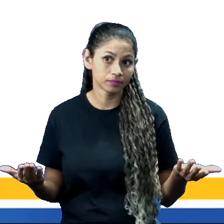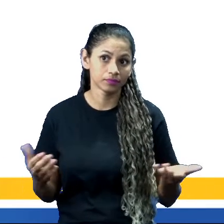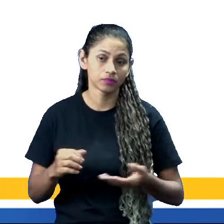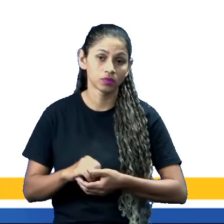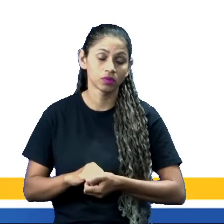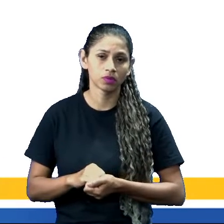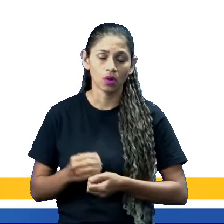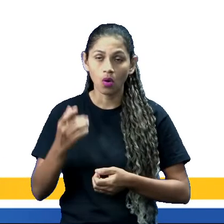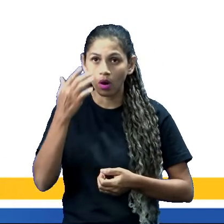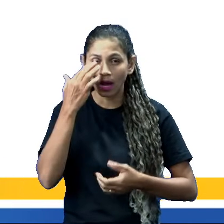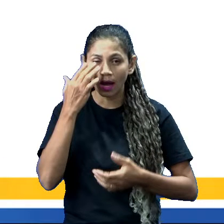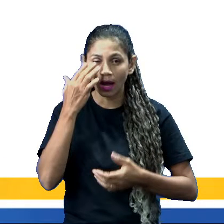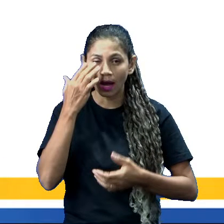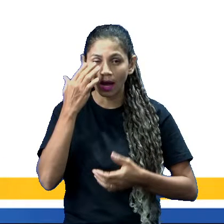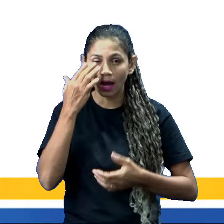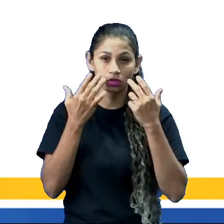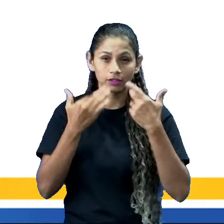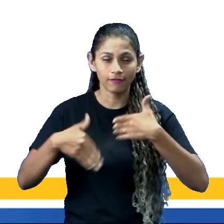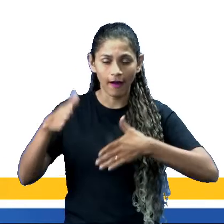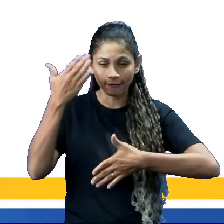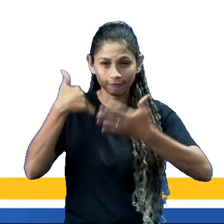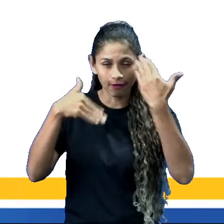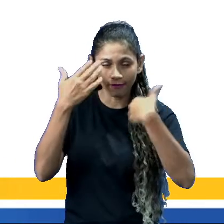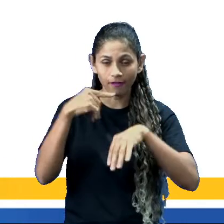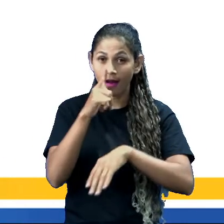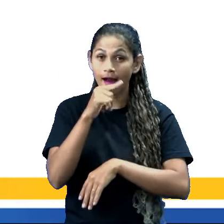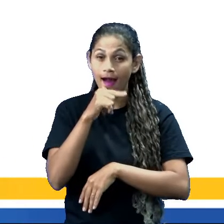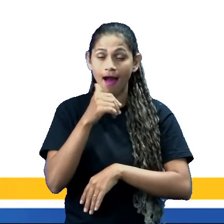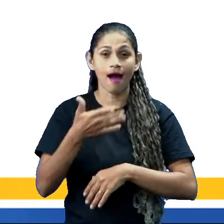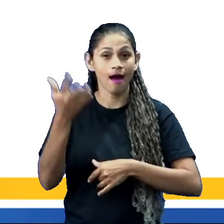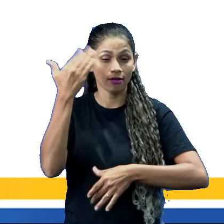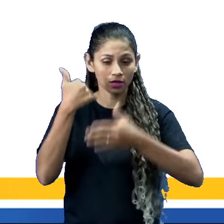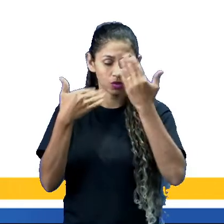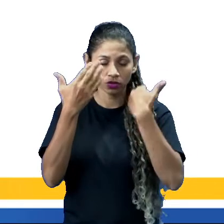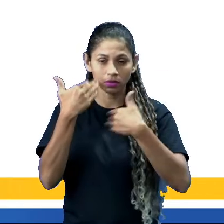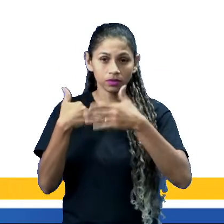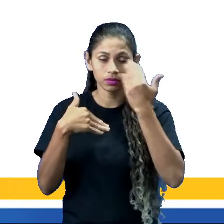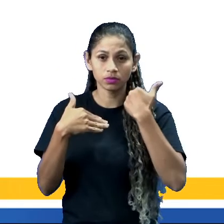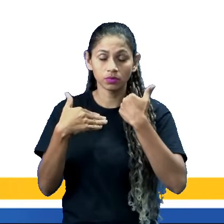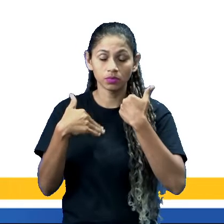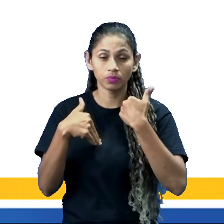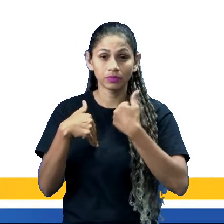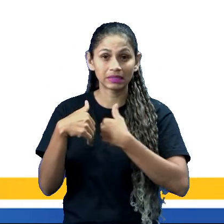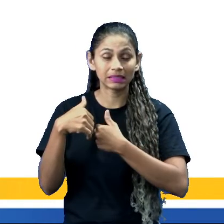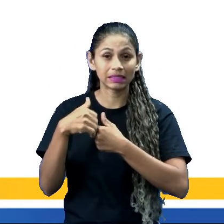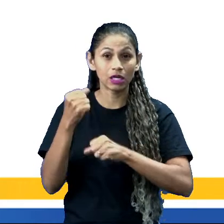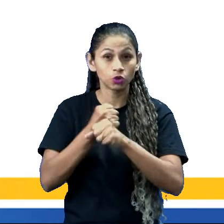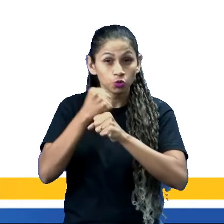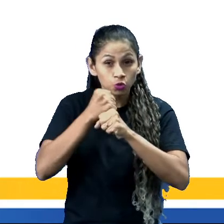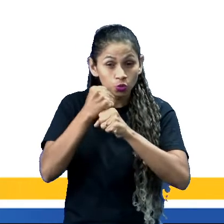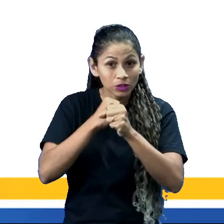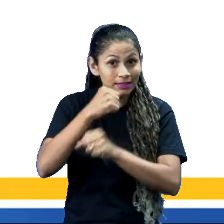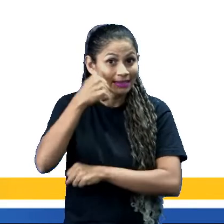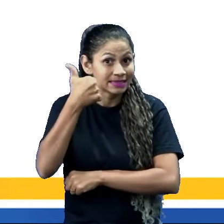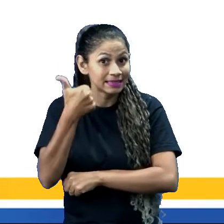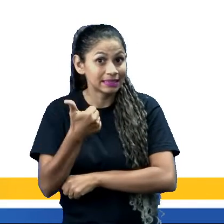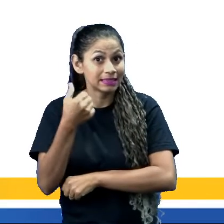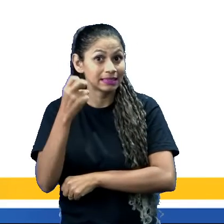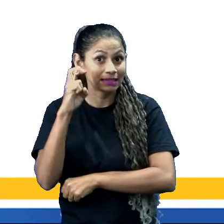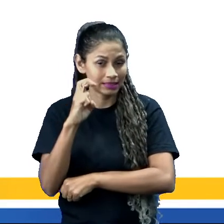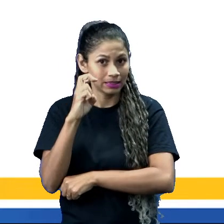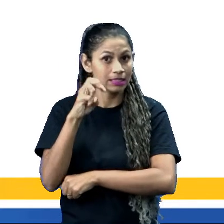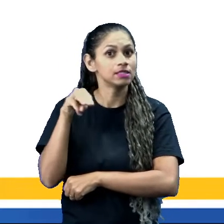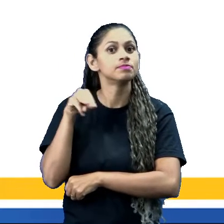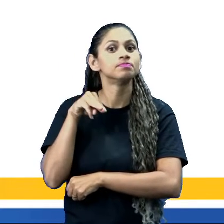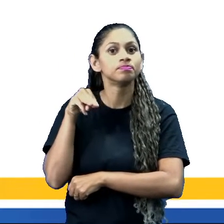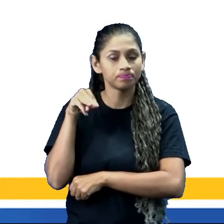ali na área dos olhos, a gente vai lavar nessa parte afetada por 15 minutos com água fria, ou então